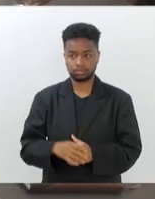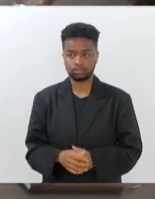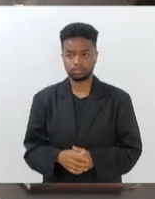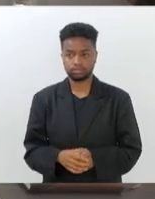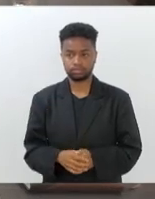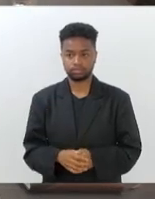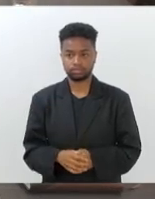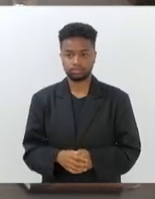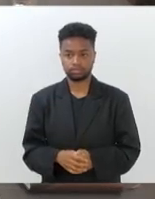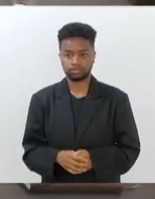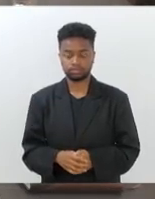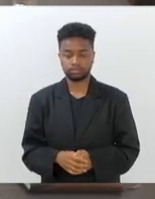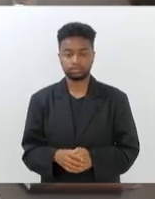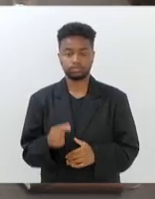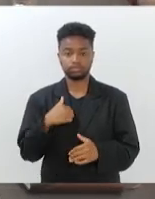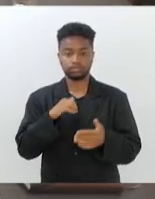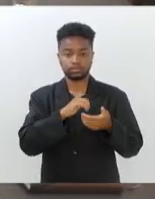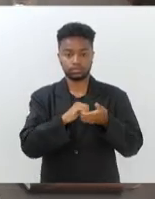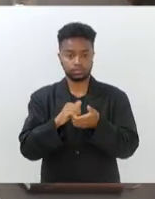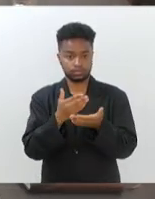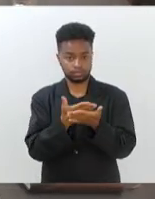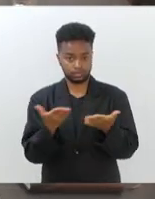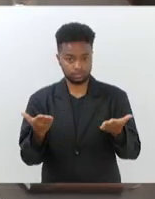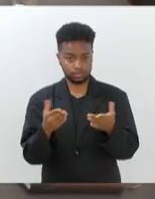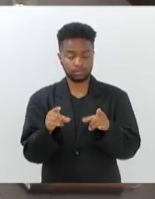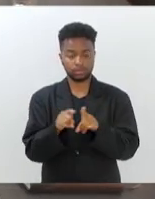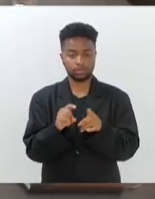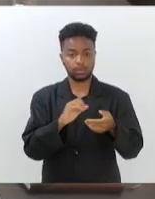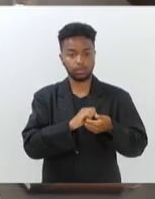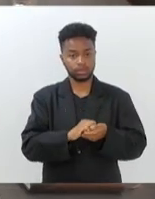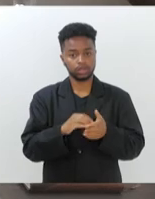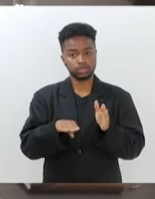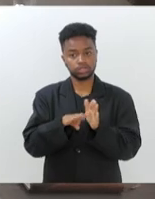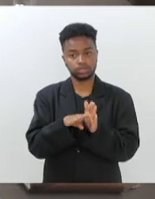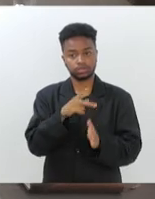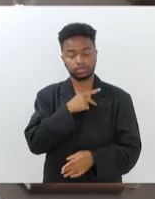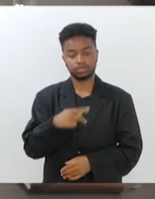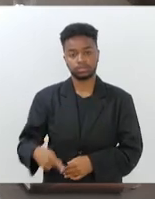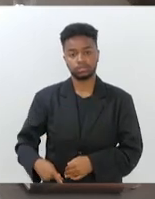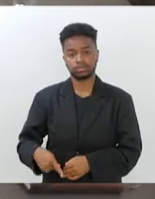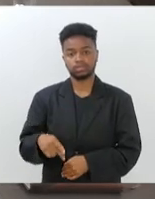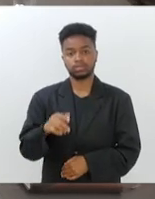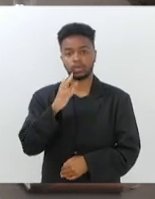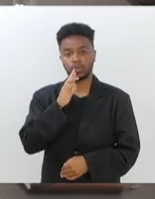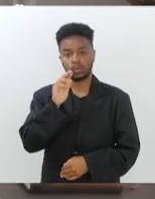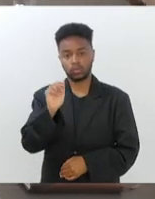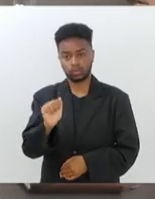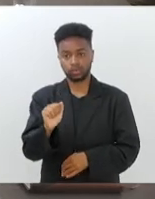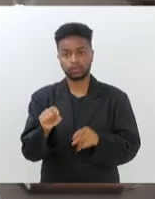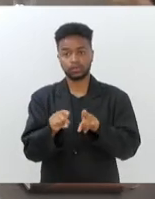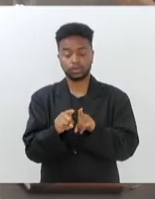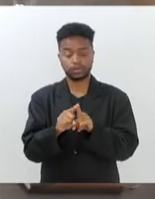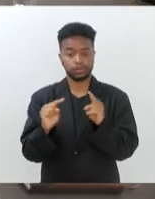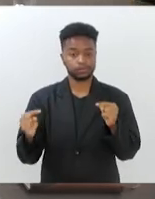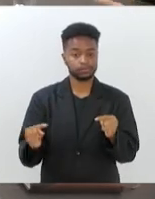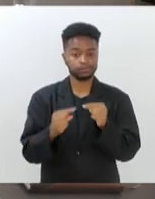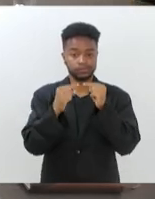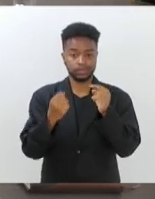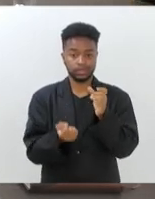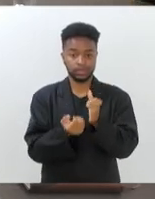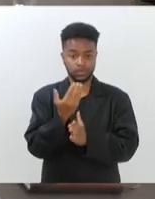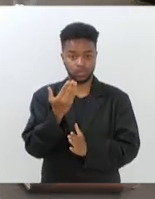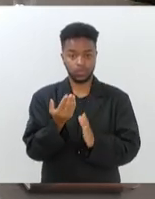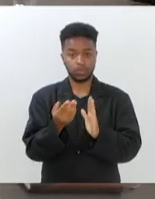Ok saudando a todos a chegada aqui do nosso Presidente amorm e p coincidência autor do